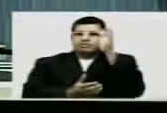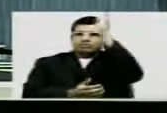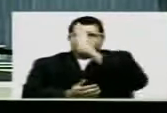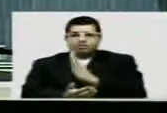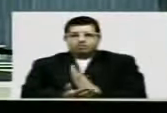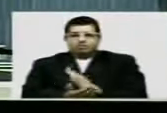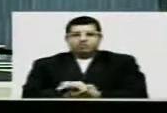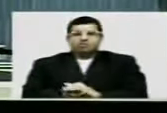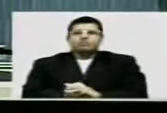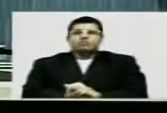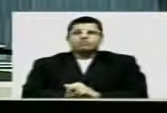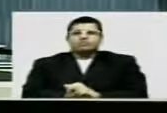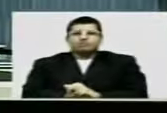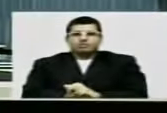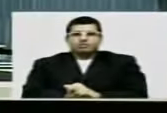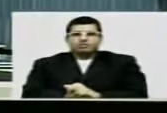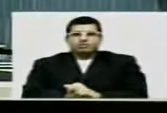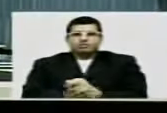nacionais